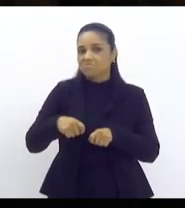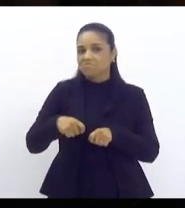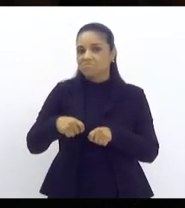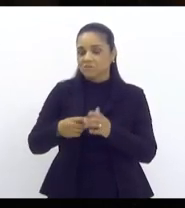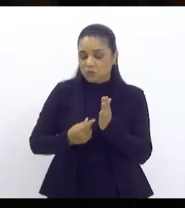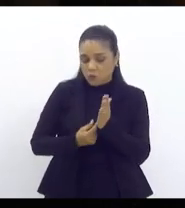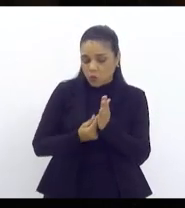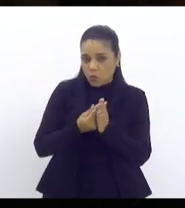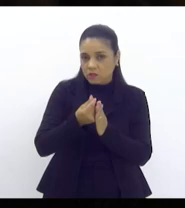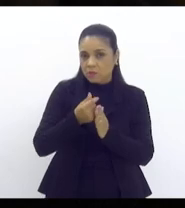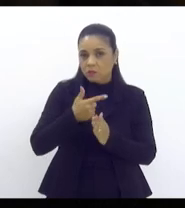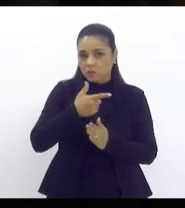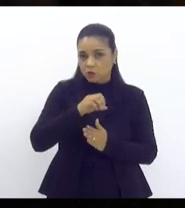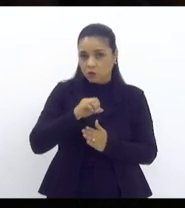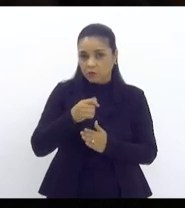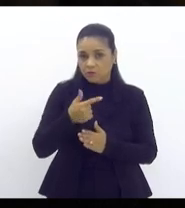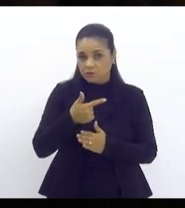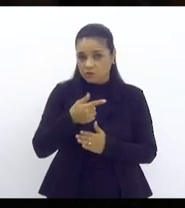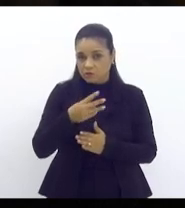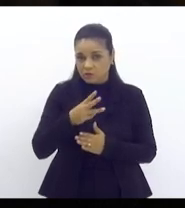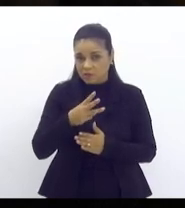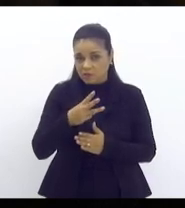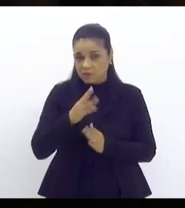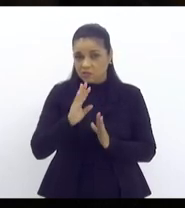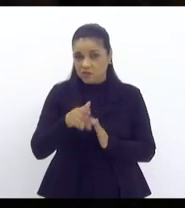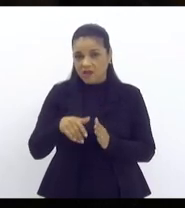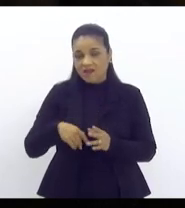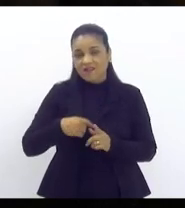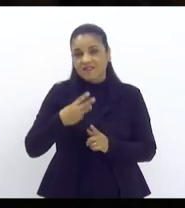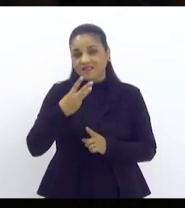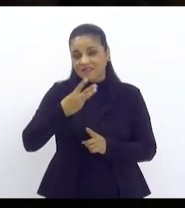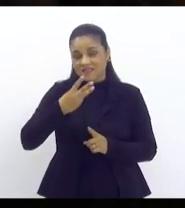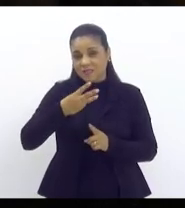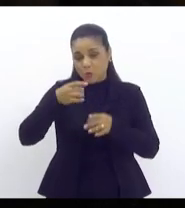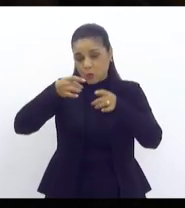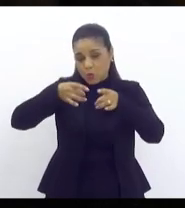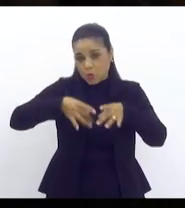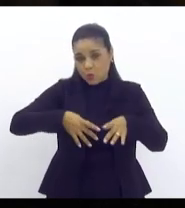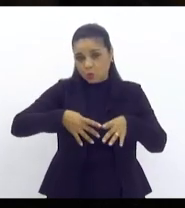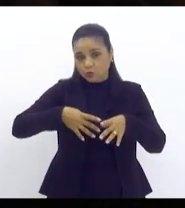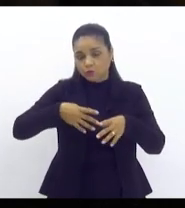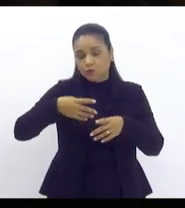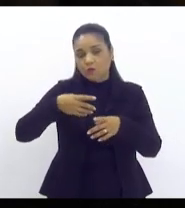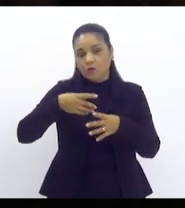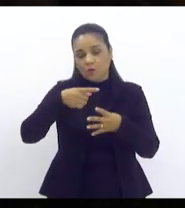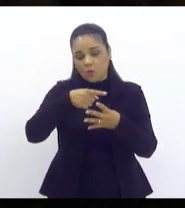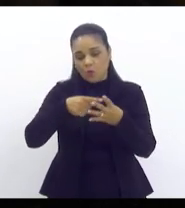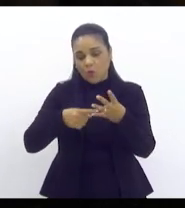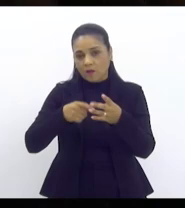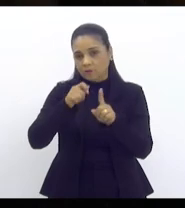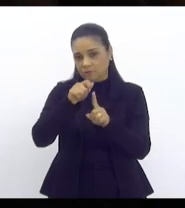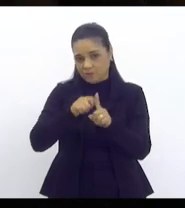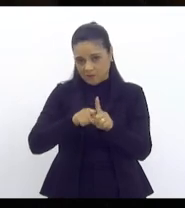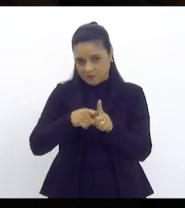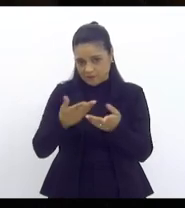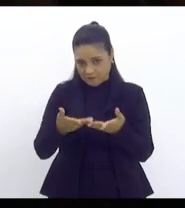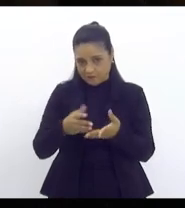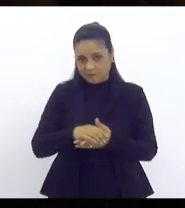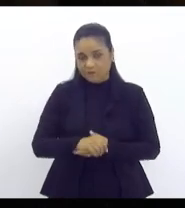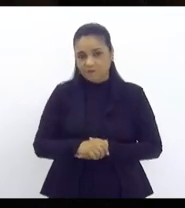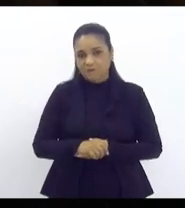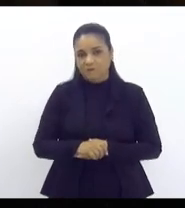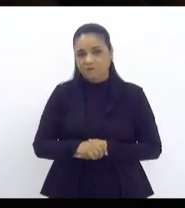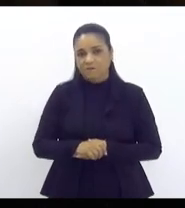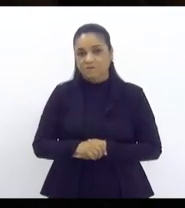orçamento de 23, visto que já estamos no terceiro e último quadrimestre. Era de esperar